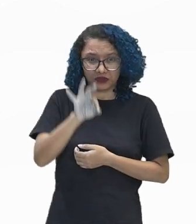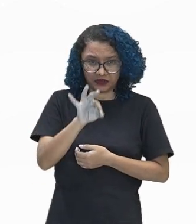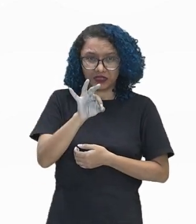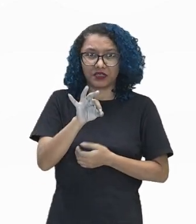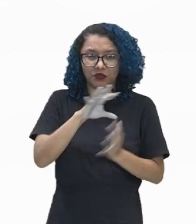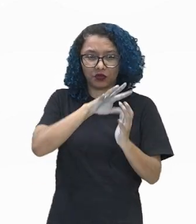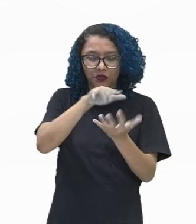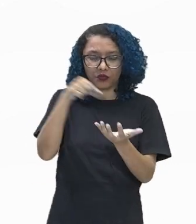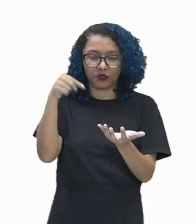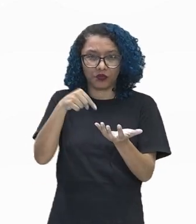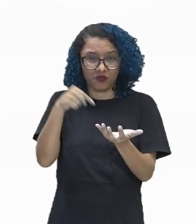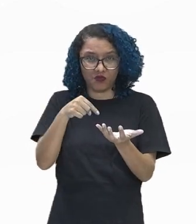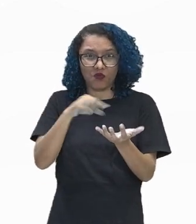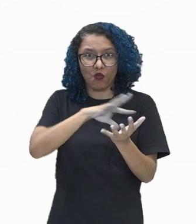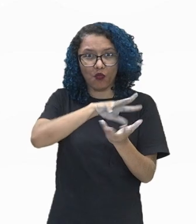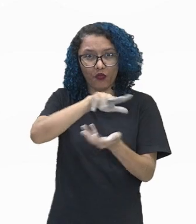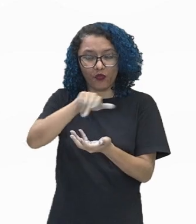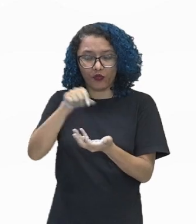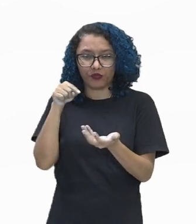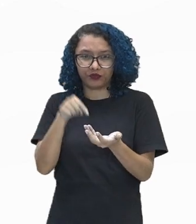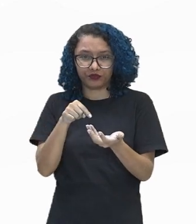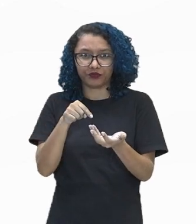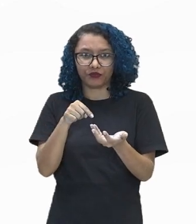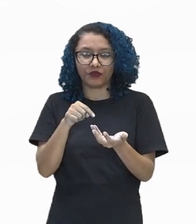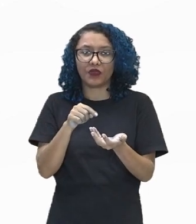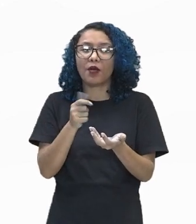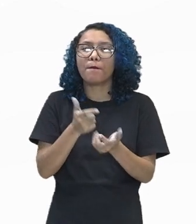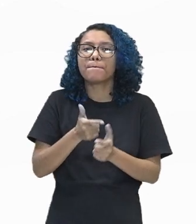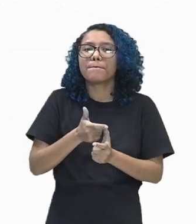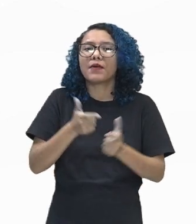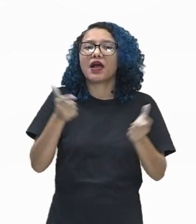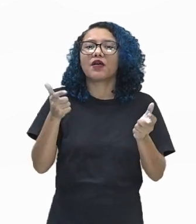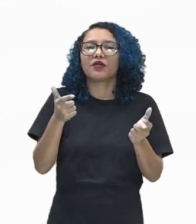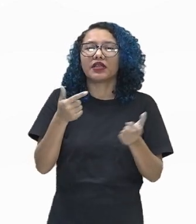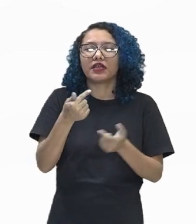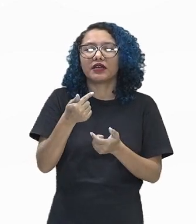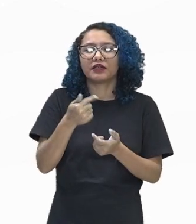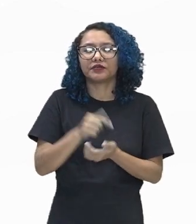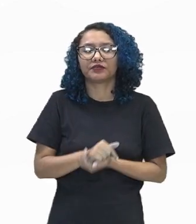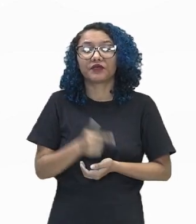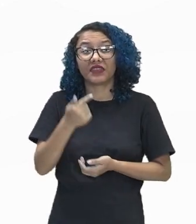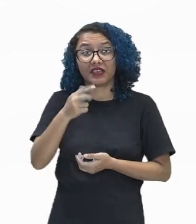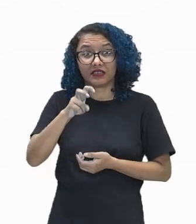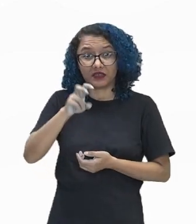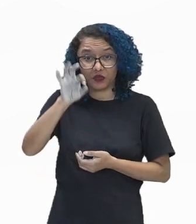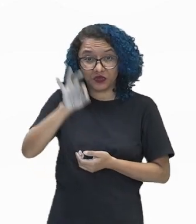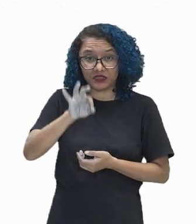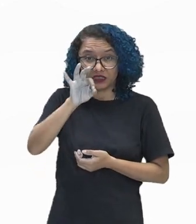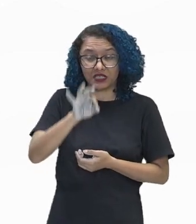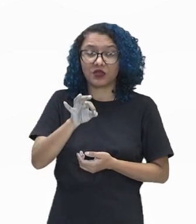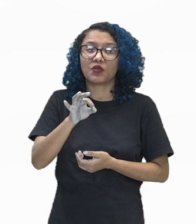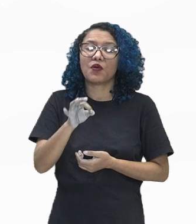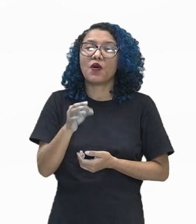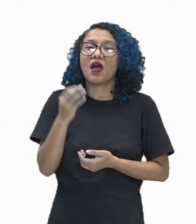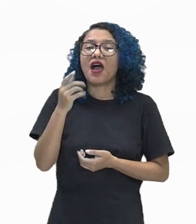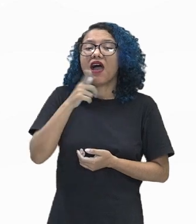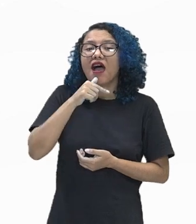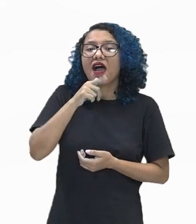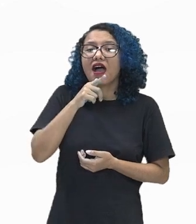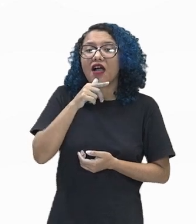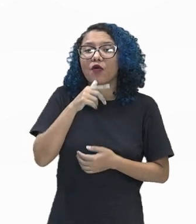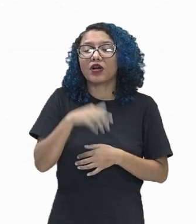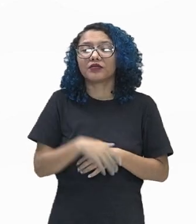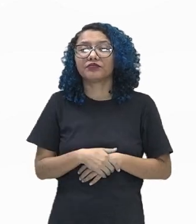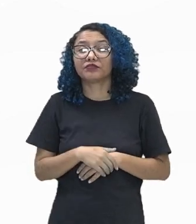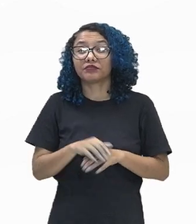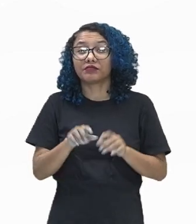aqui do planeta, né, que é coberto ali por 75% de água, 97% dessa água é só